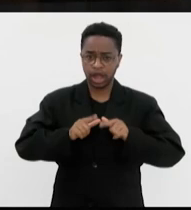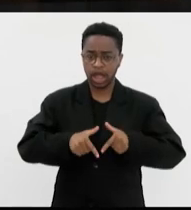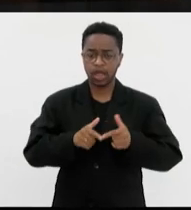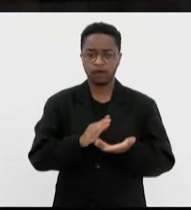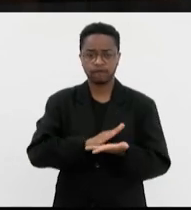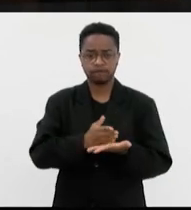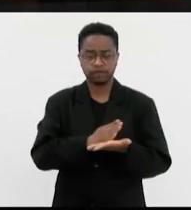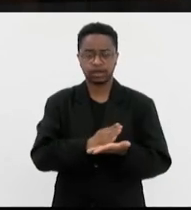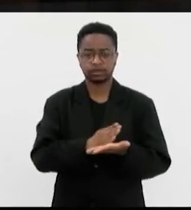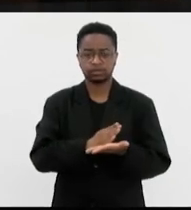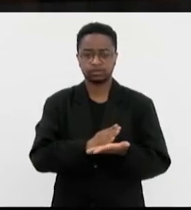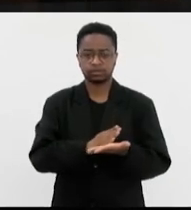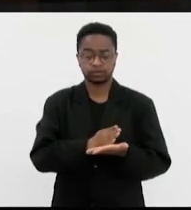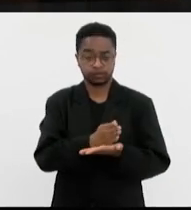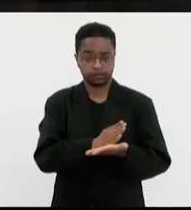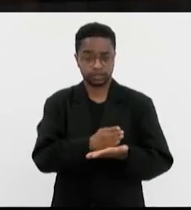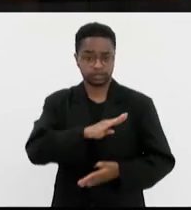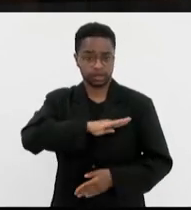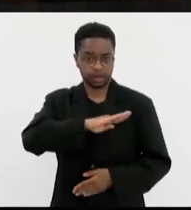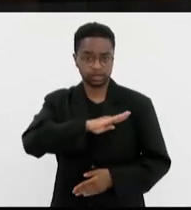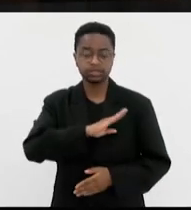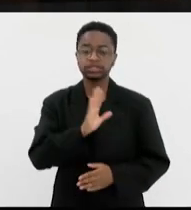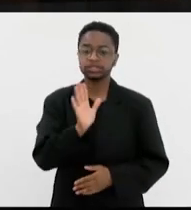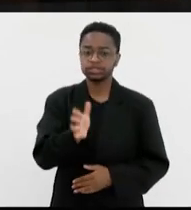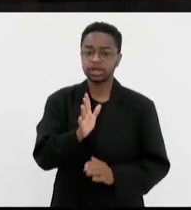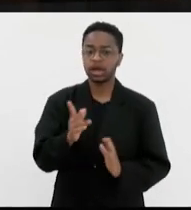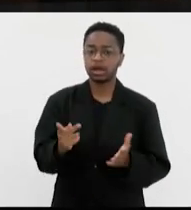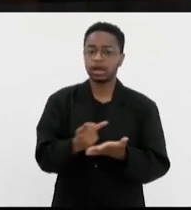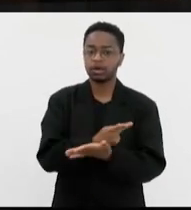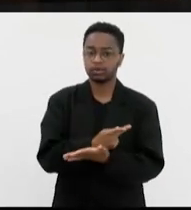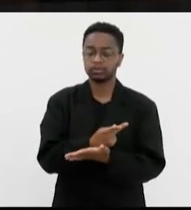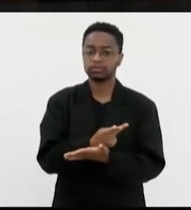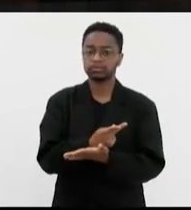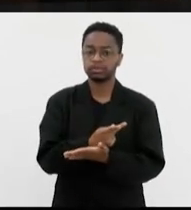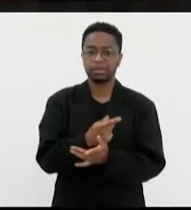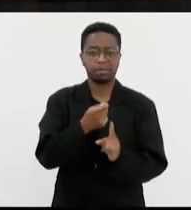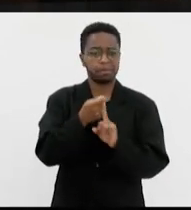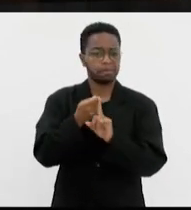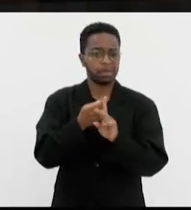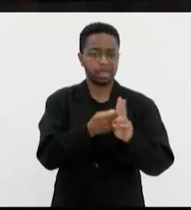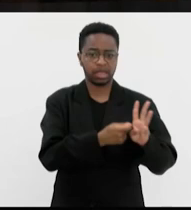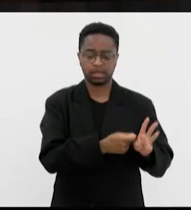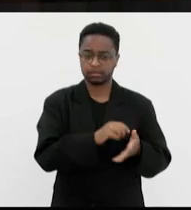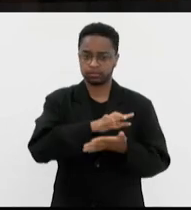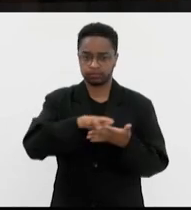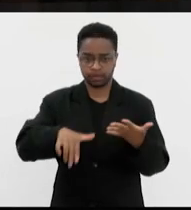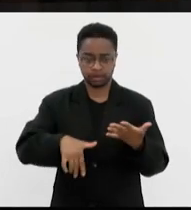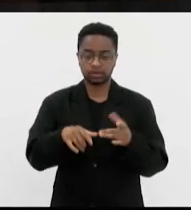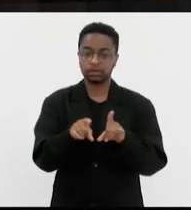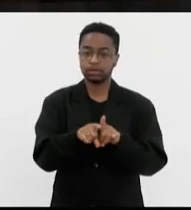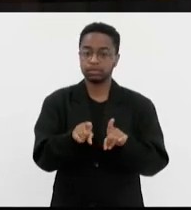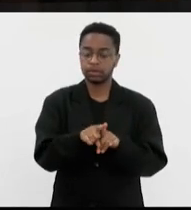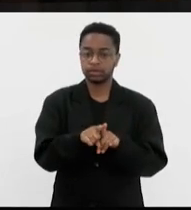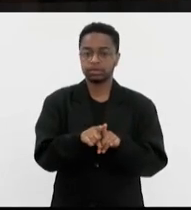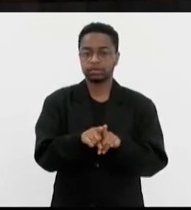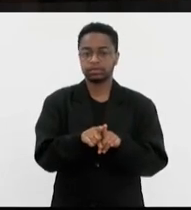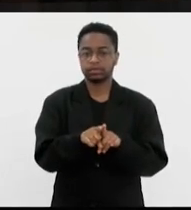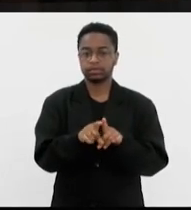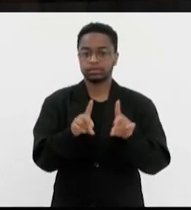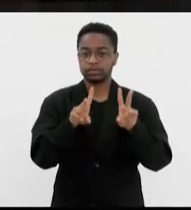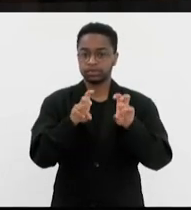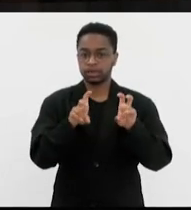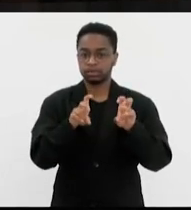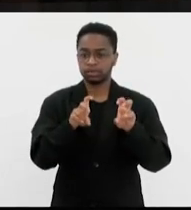de Gaza já se estende há meses. Tem a questão do